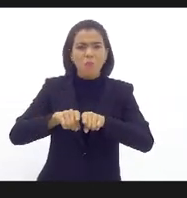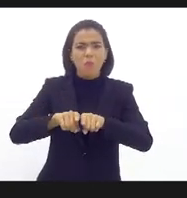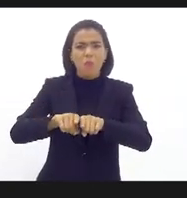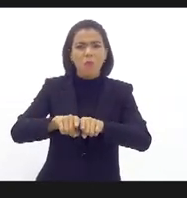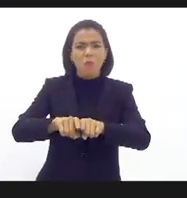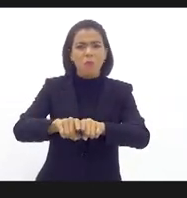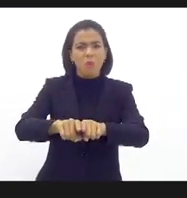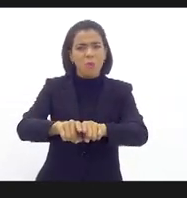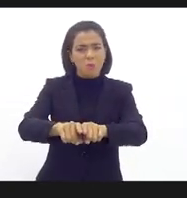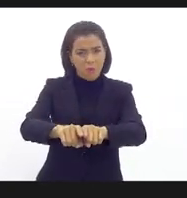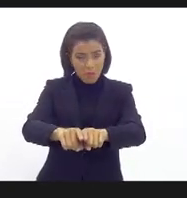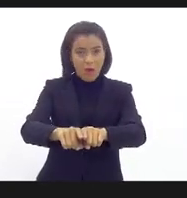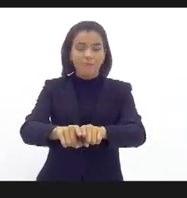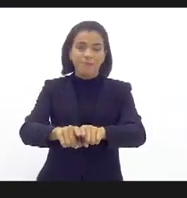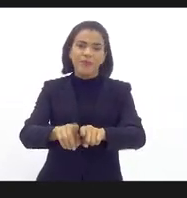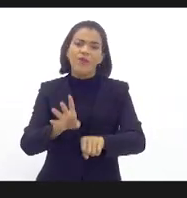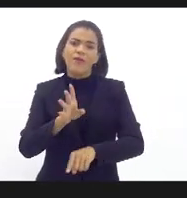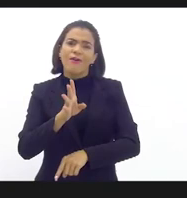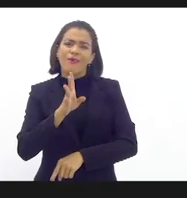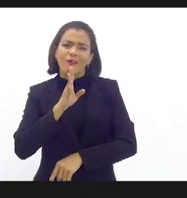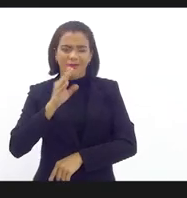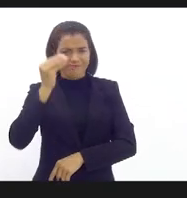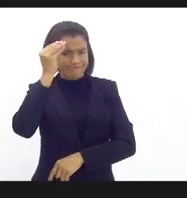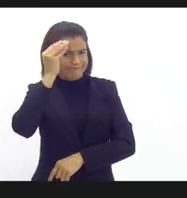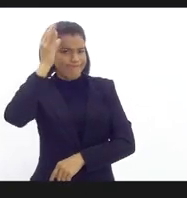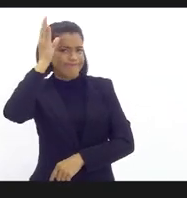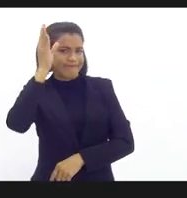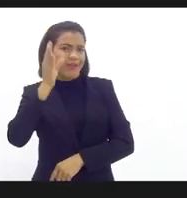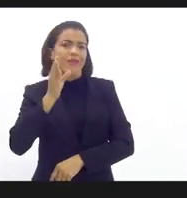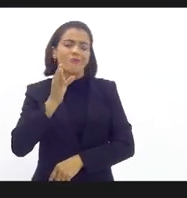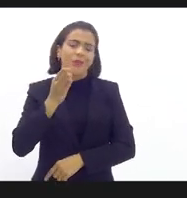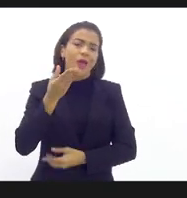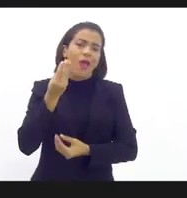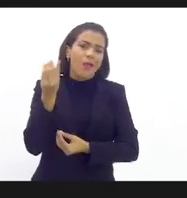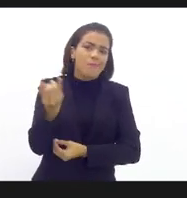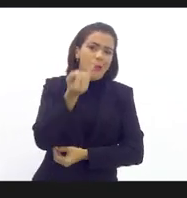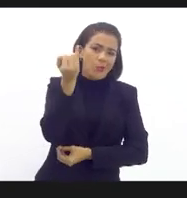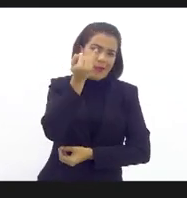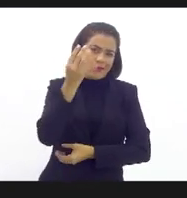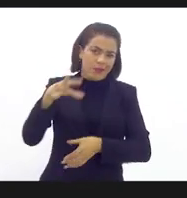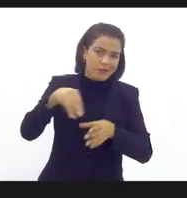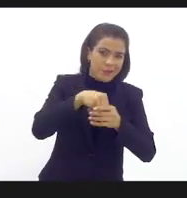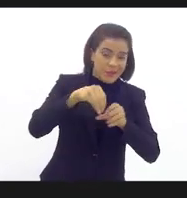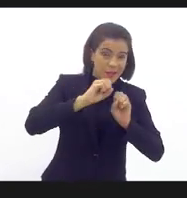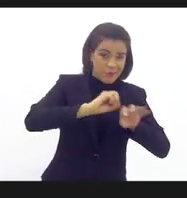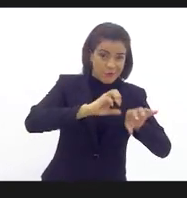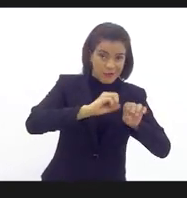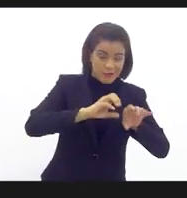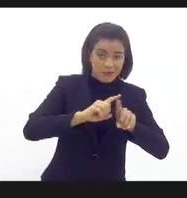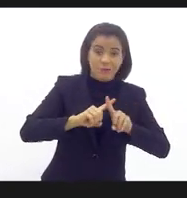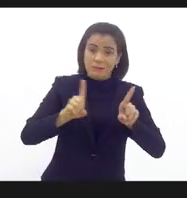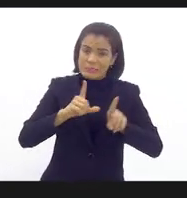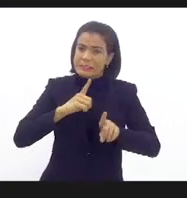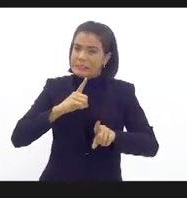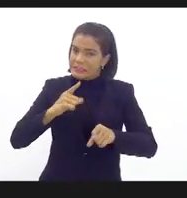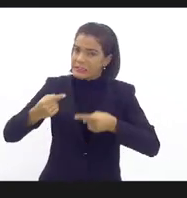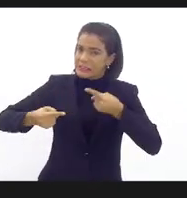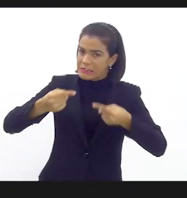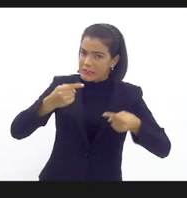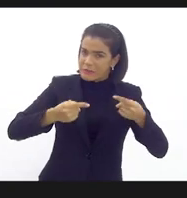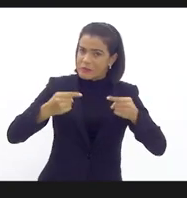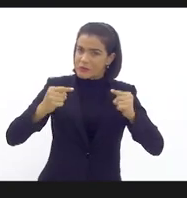dadas, reconhecemos a importância das duas questões na educação, mas nós temos discussão e